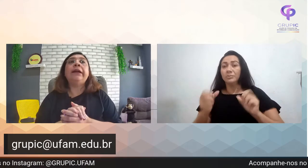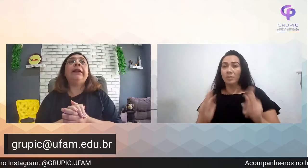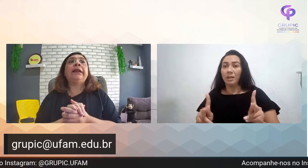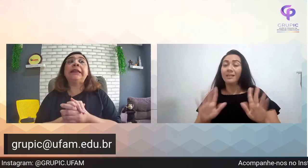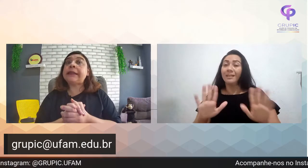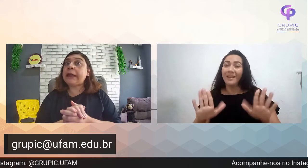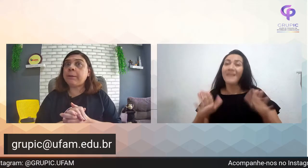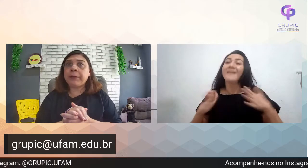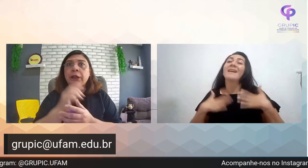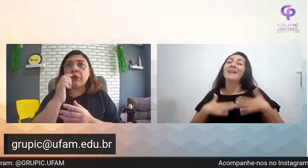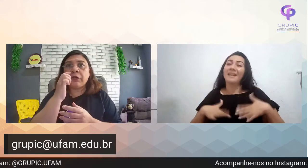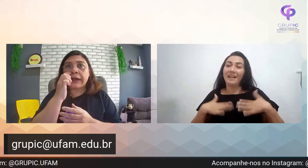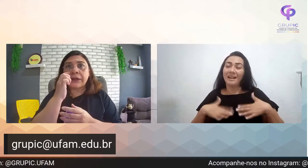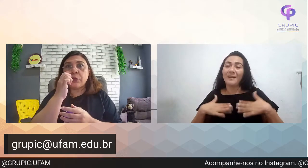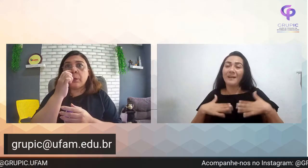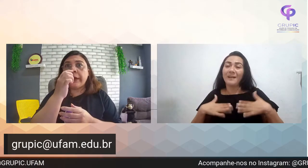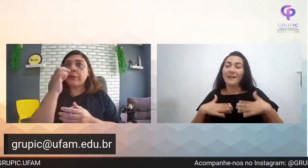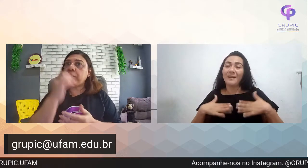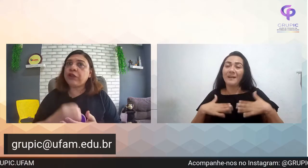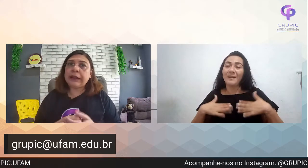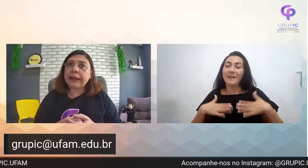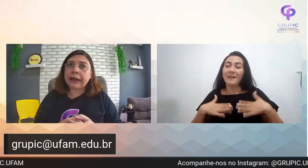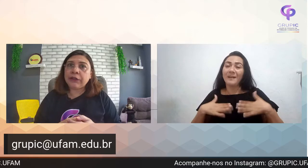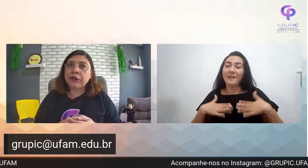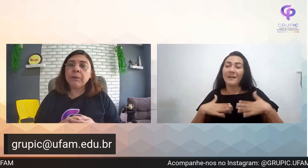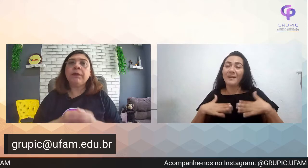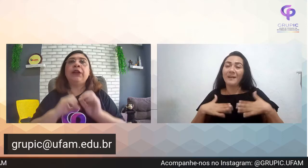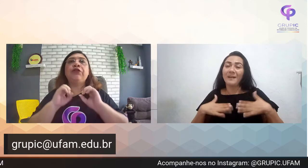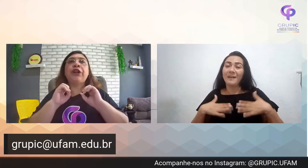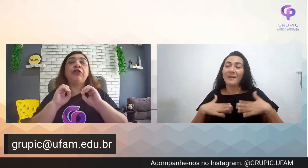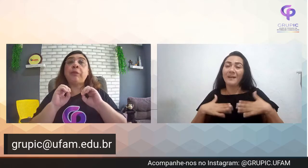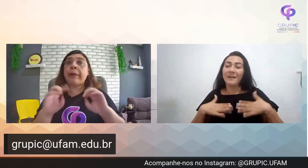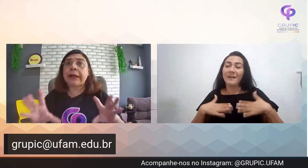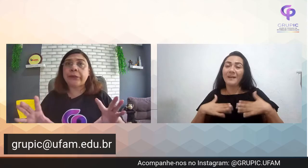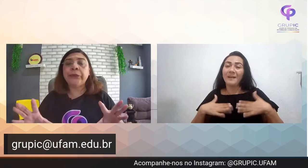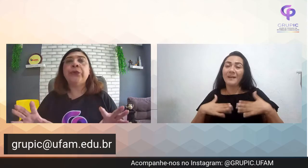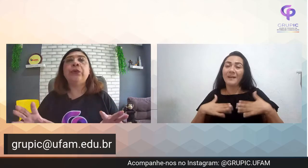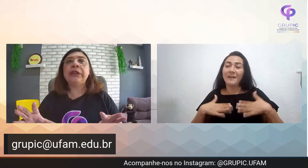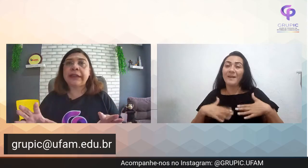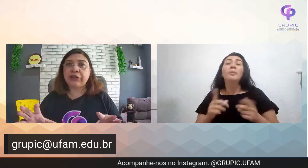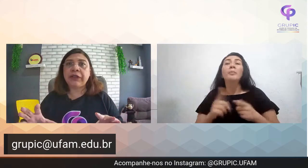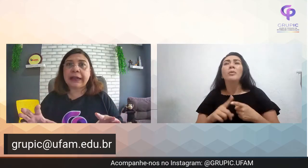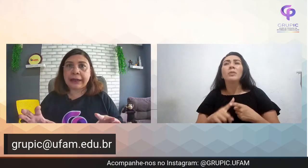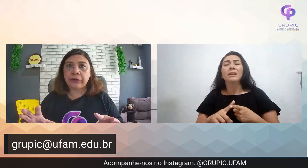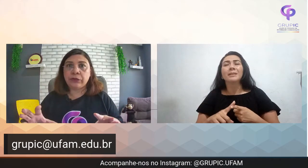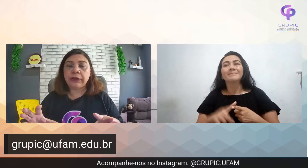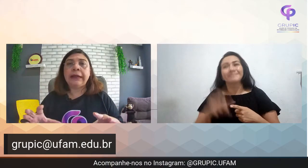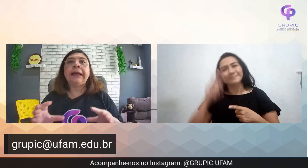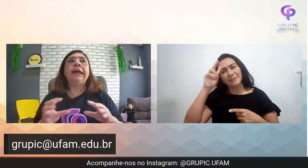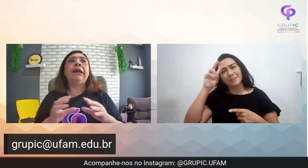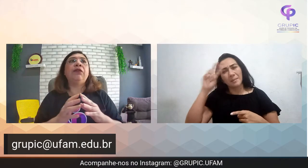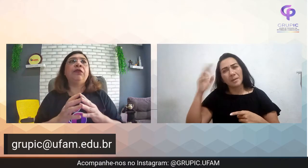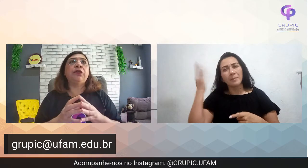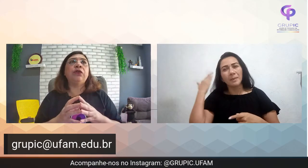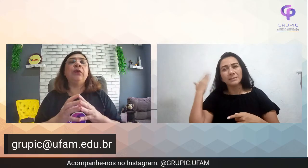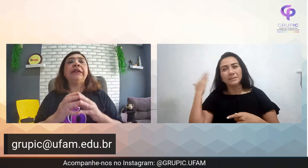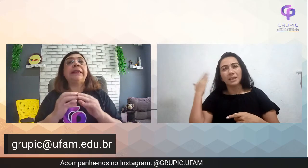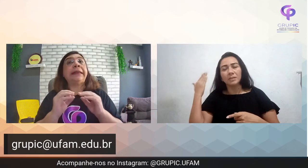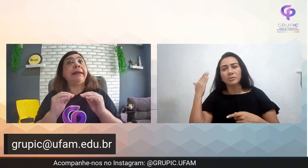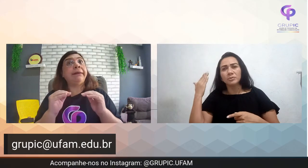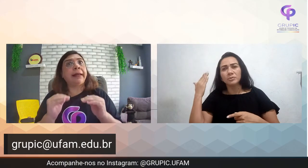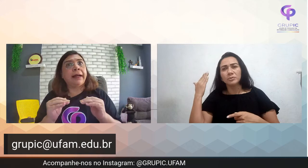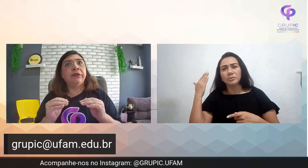você que sempre eu faço, no mesmo dia da live, eu já disparo os certificados. Eu